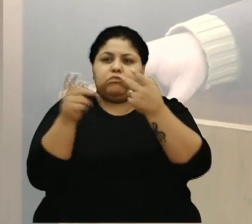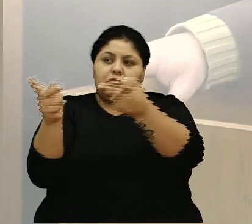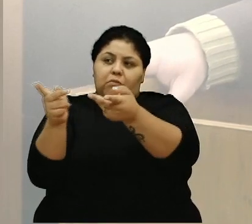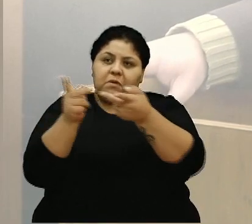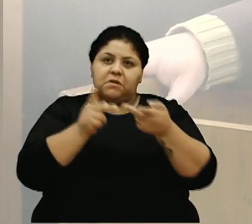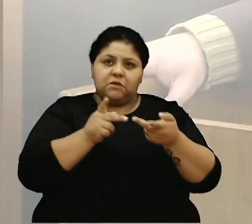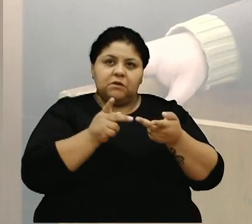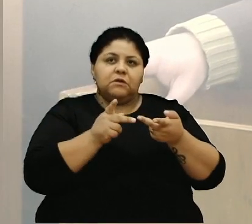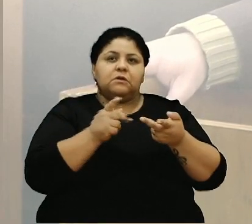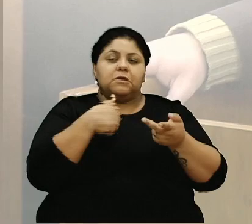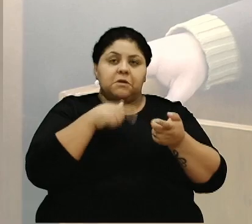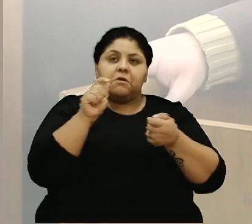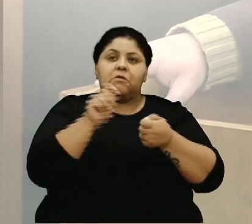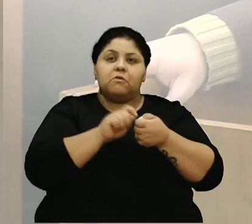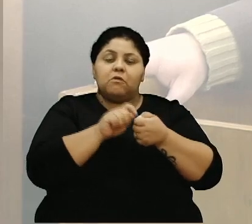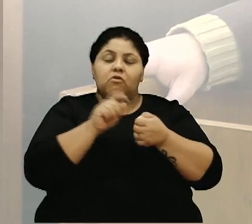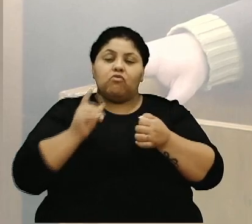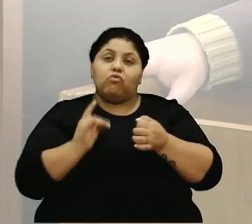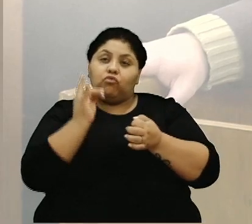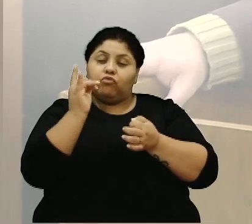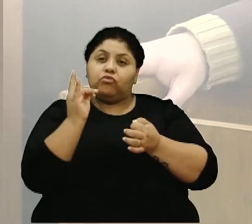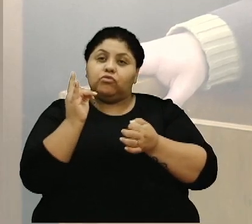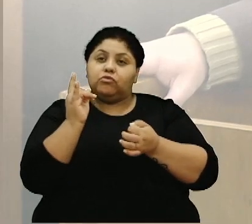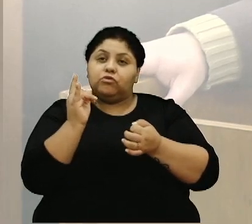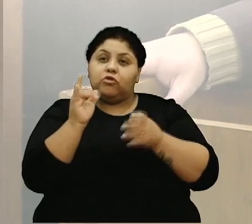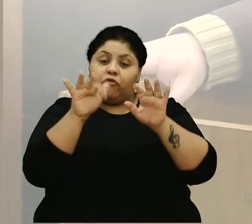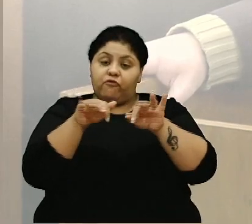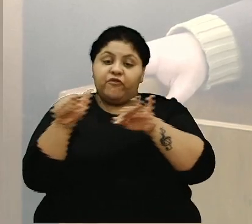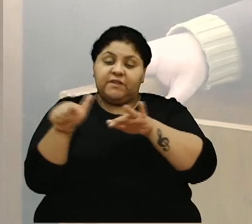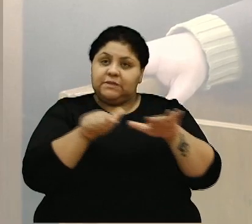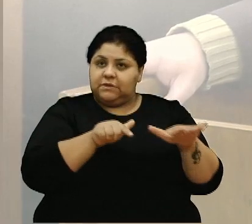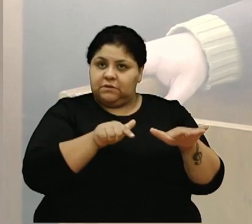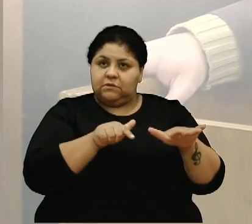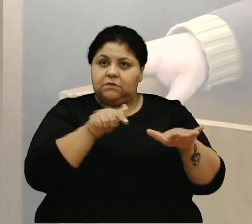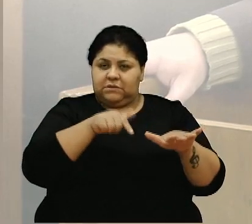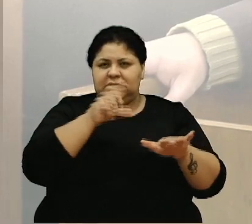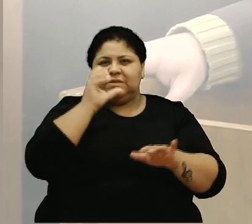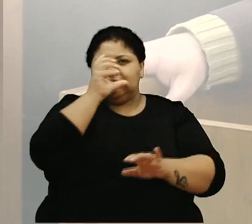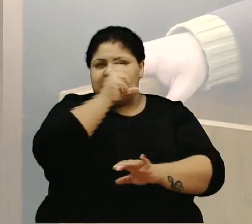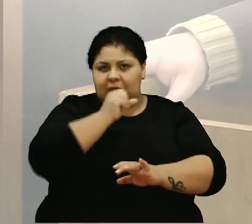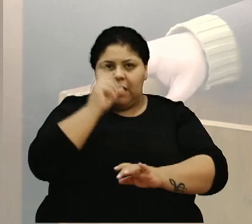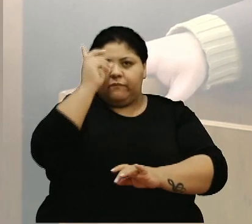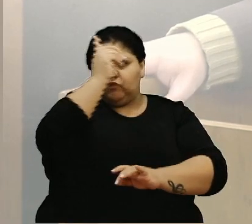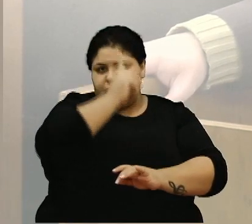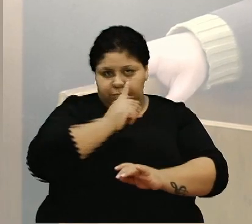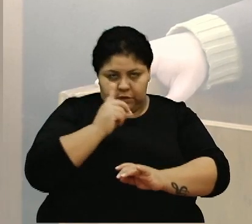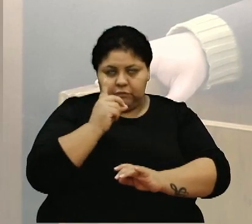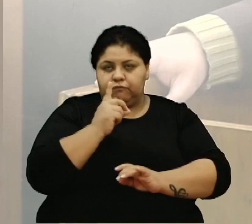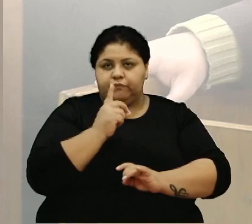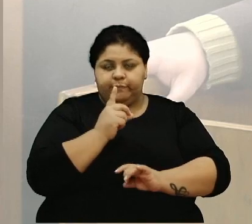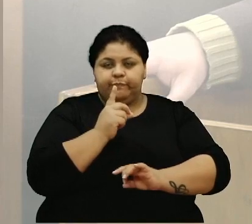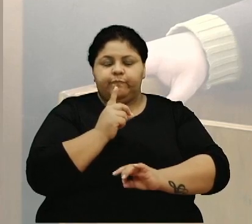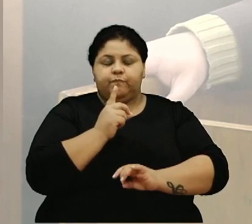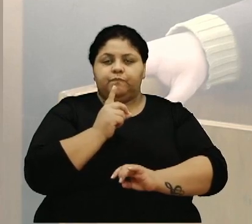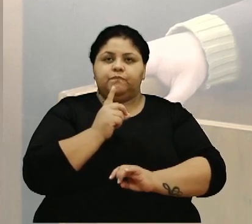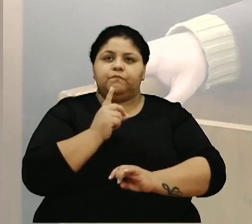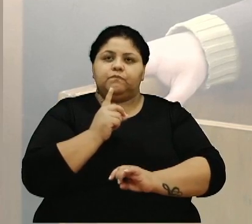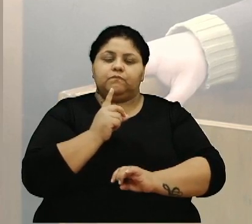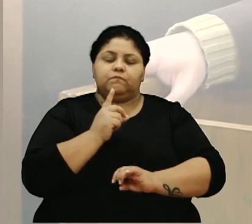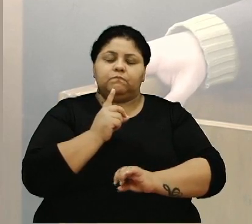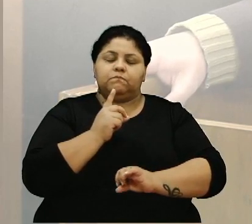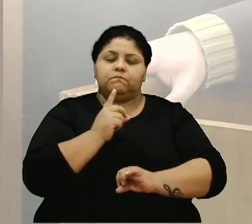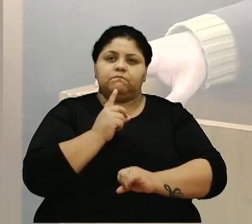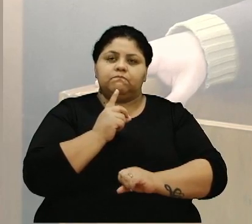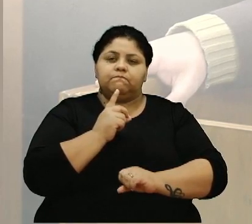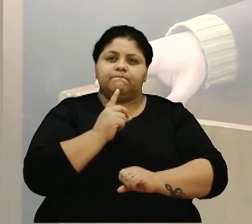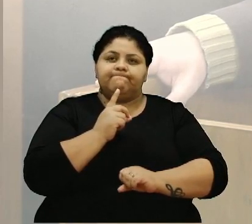qual realizei no último final de semana, neste sábado, neste domingo. Lugares que